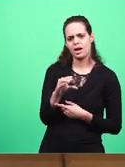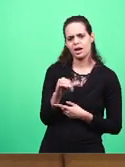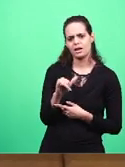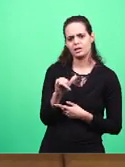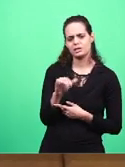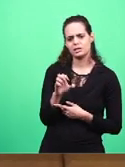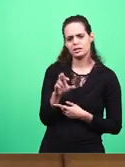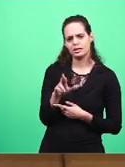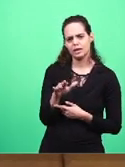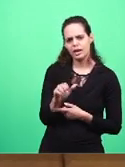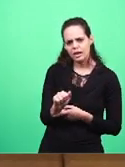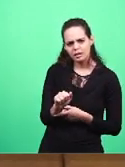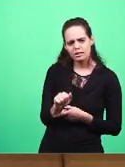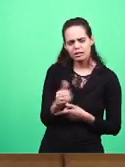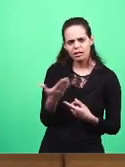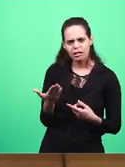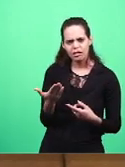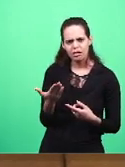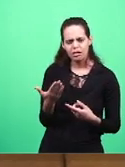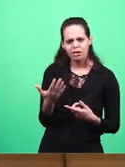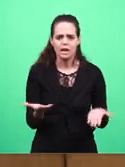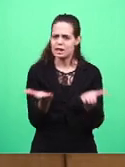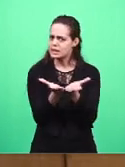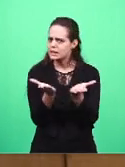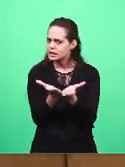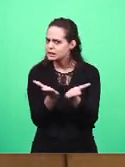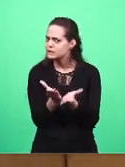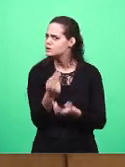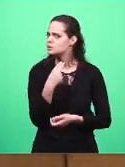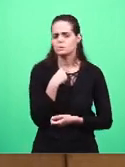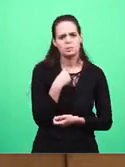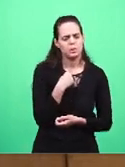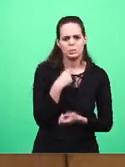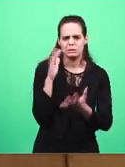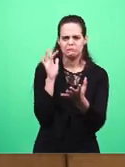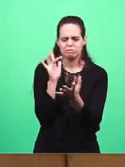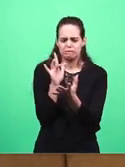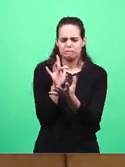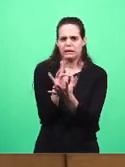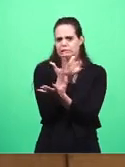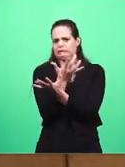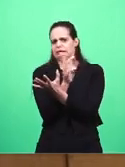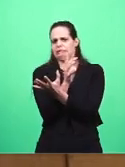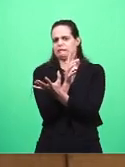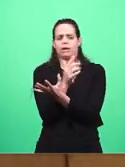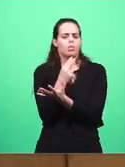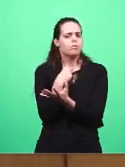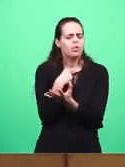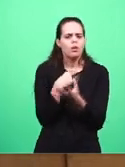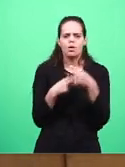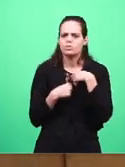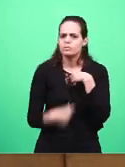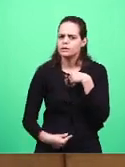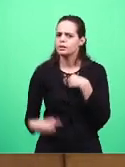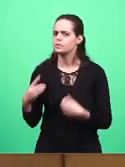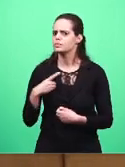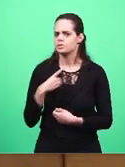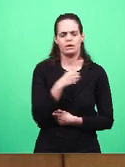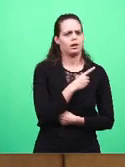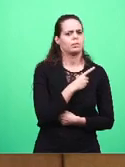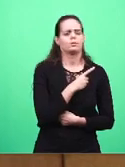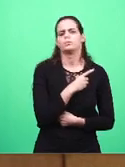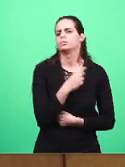Não é uma escolha, toda a igreja, todo mundo está certo. Não é assim não. Não, todas são bonitas, todas